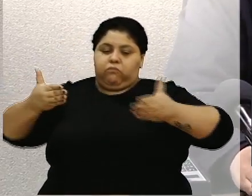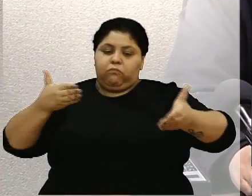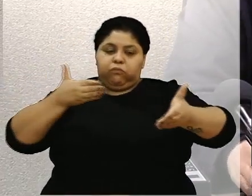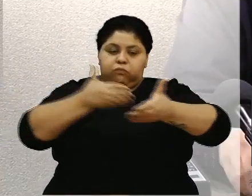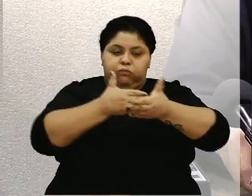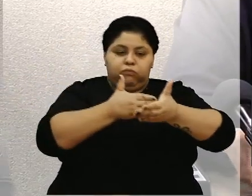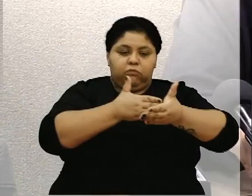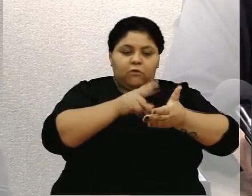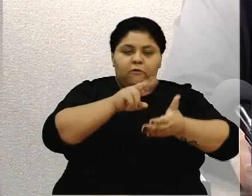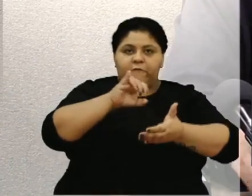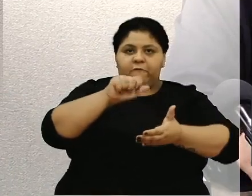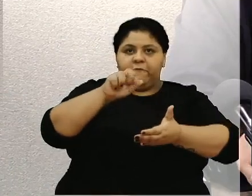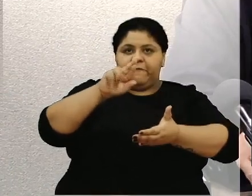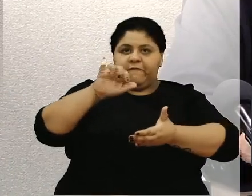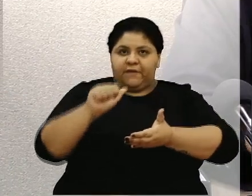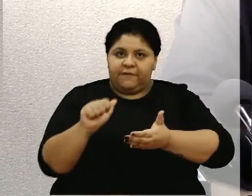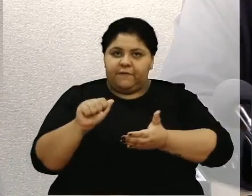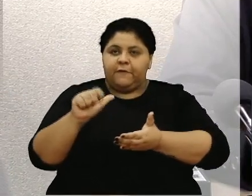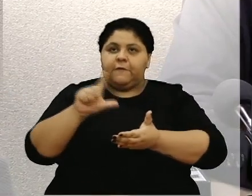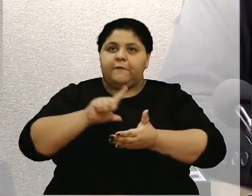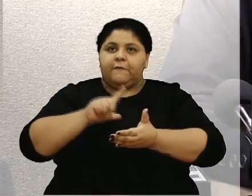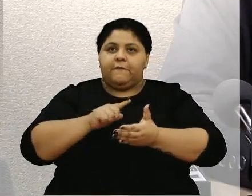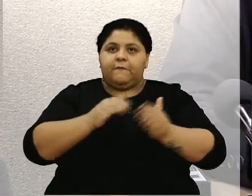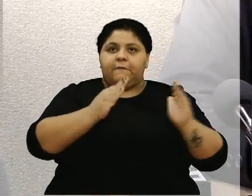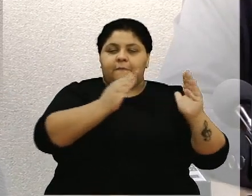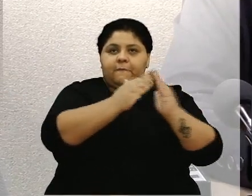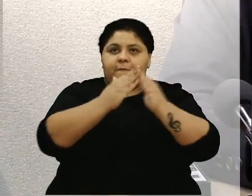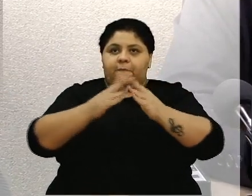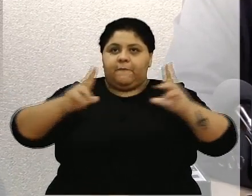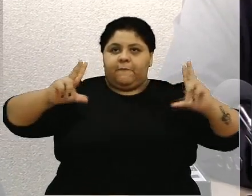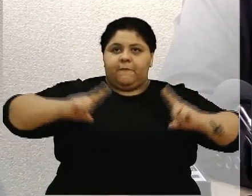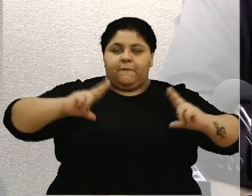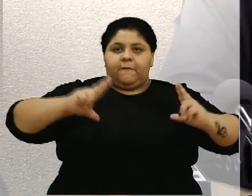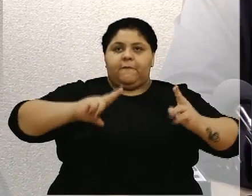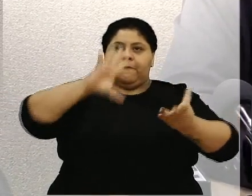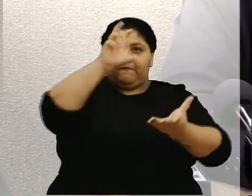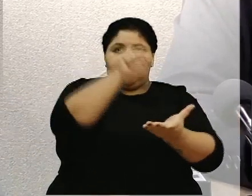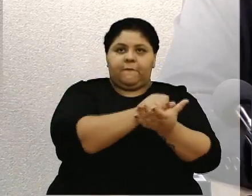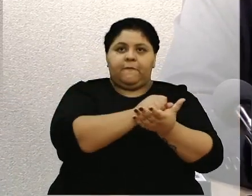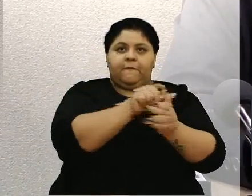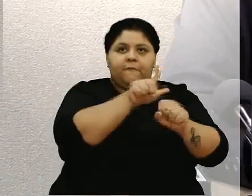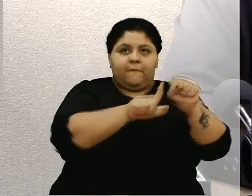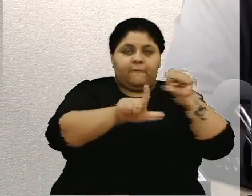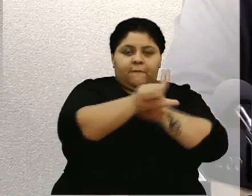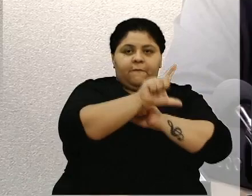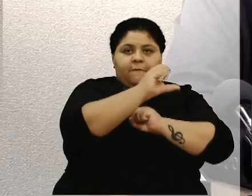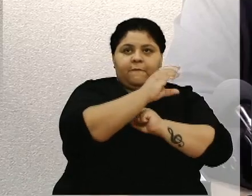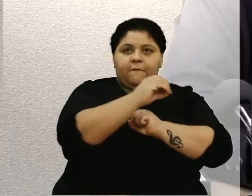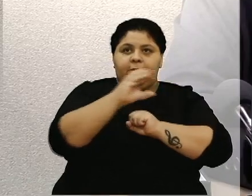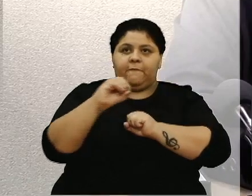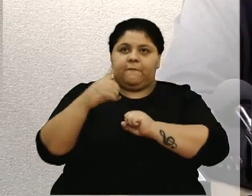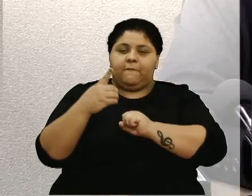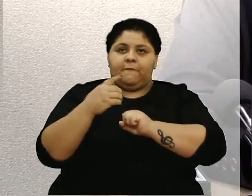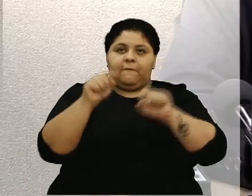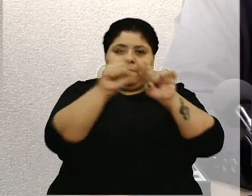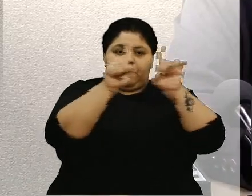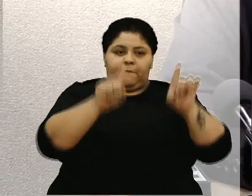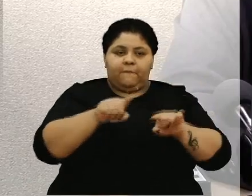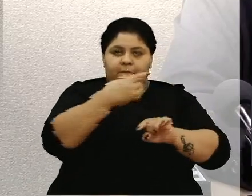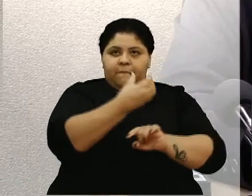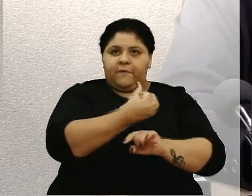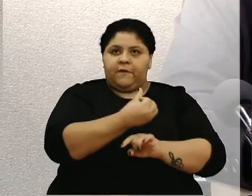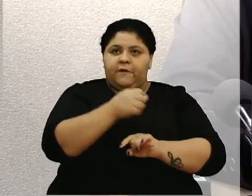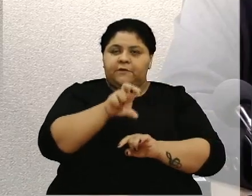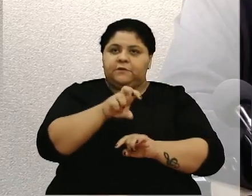viária. Trata-se de parte do imóvel particular cadastrado como lote 001 da quadra 6533,